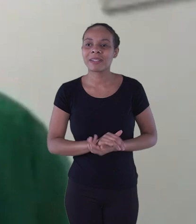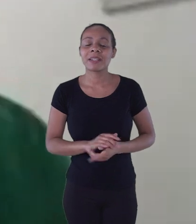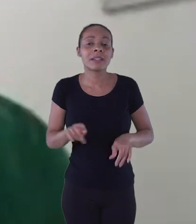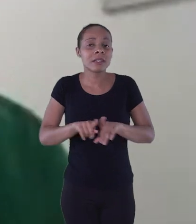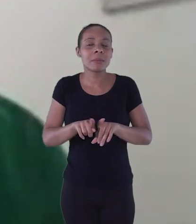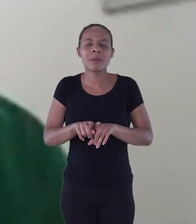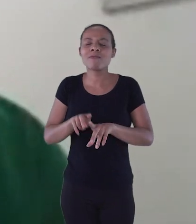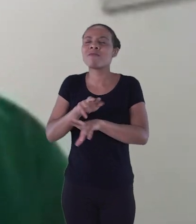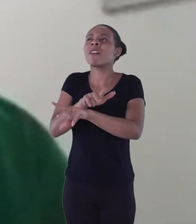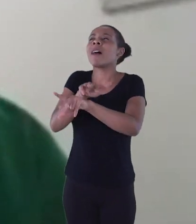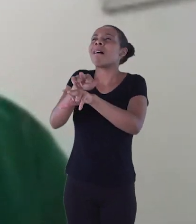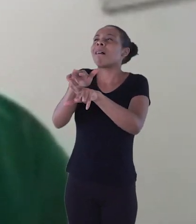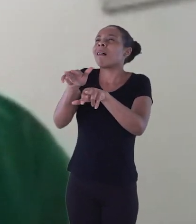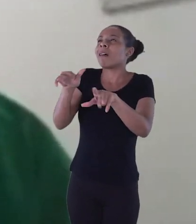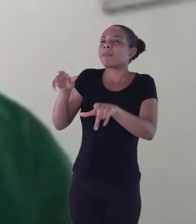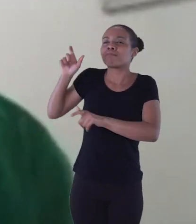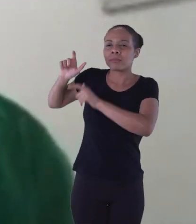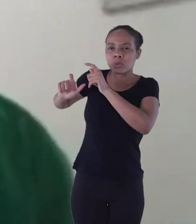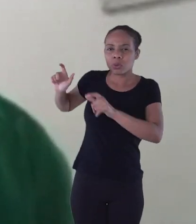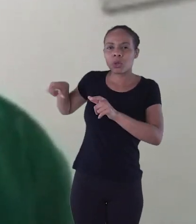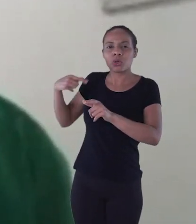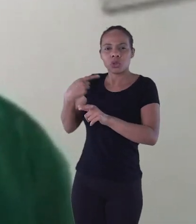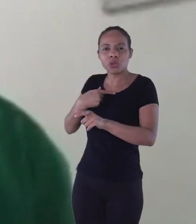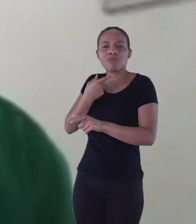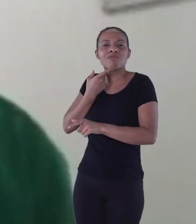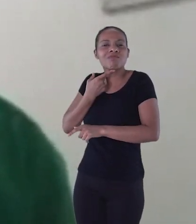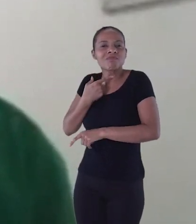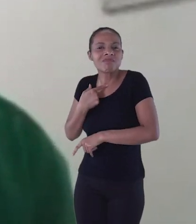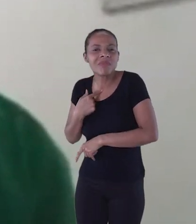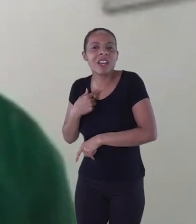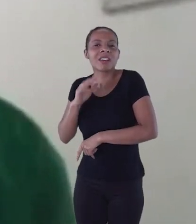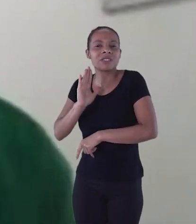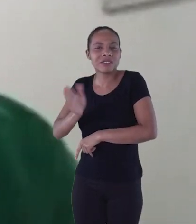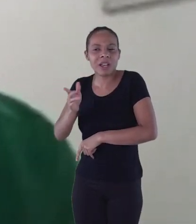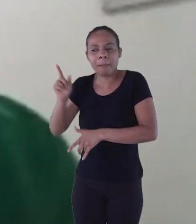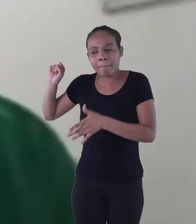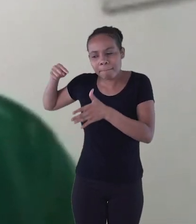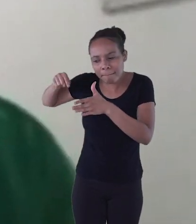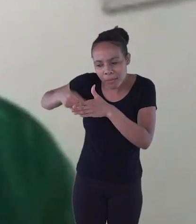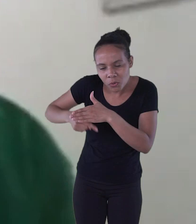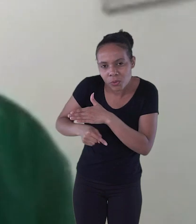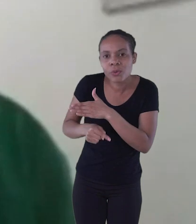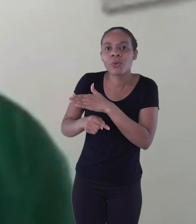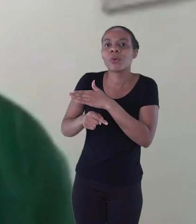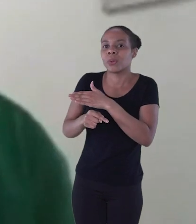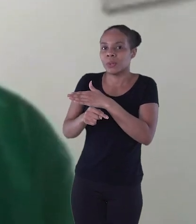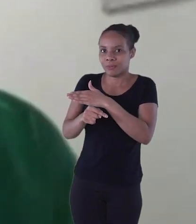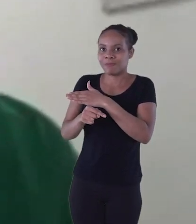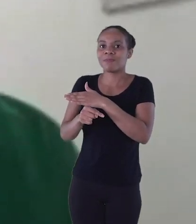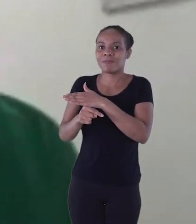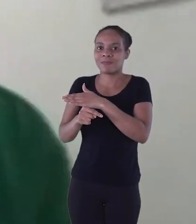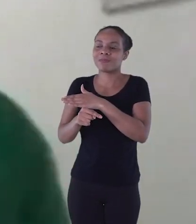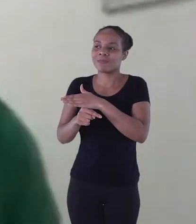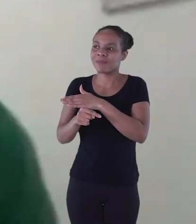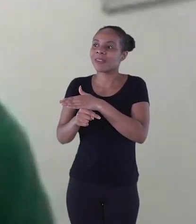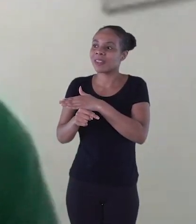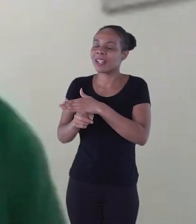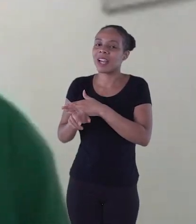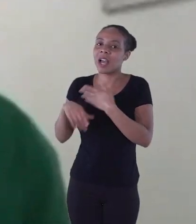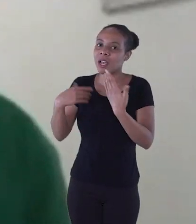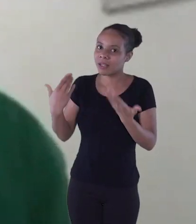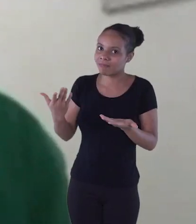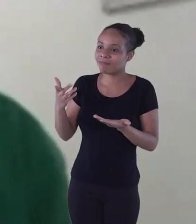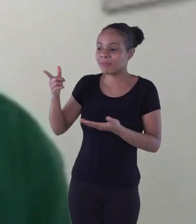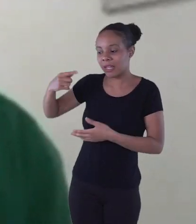que a gente, inclusive, queria trabalhar um pouco mais deles, enfim, até para fazer uma coisa conjugada.